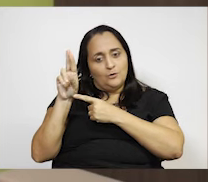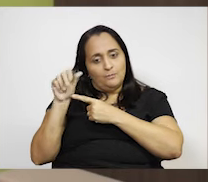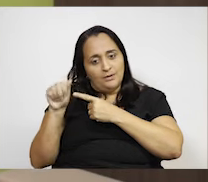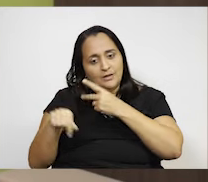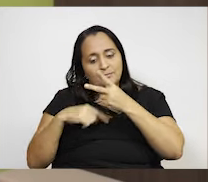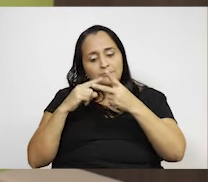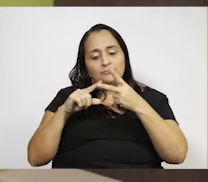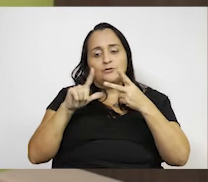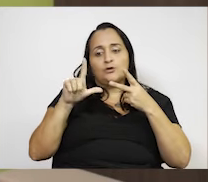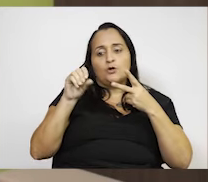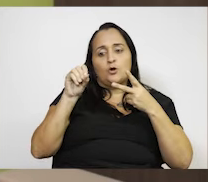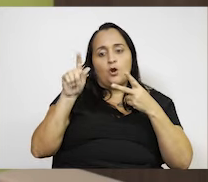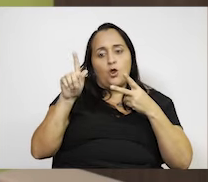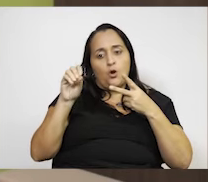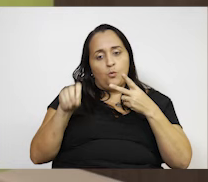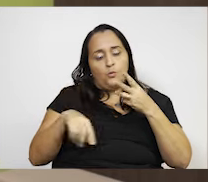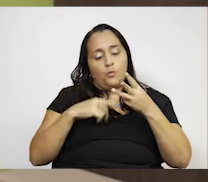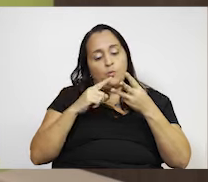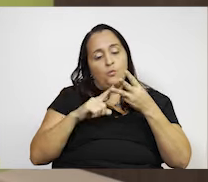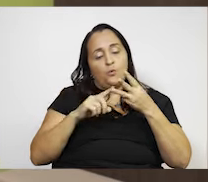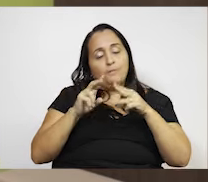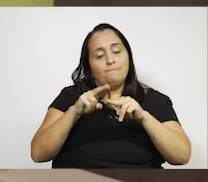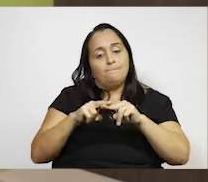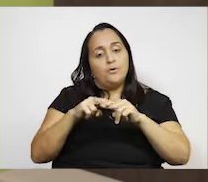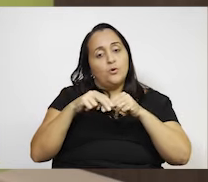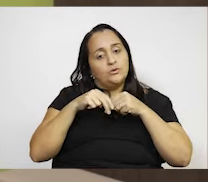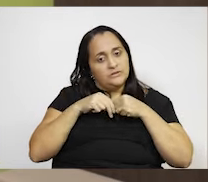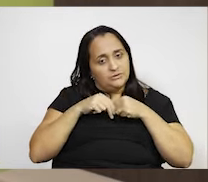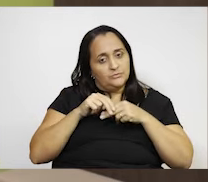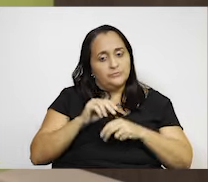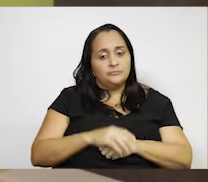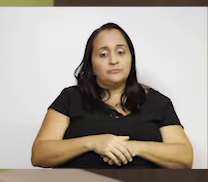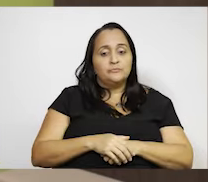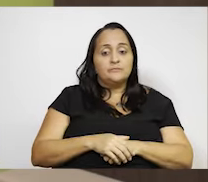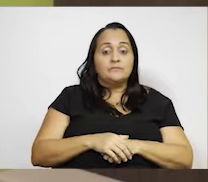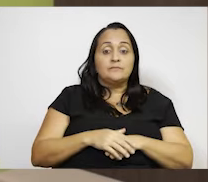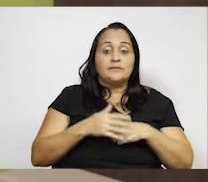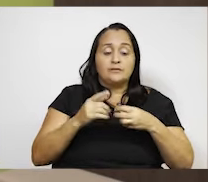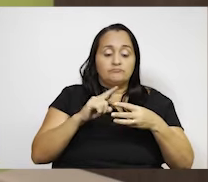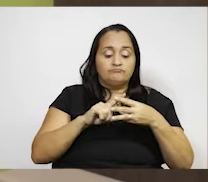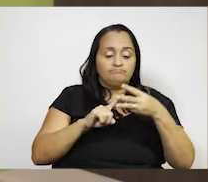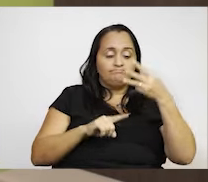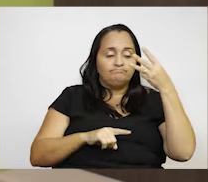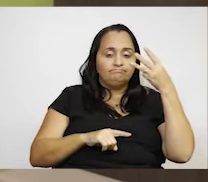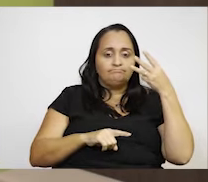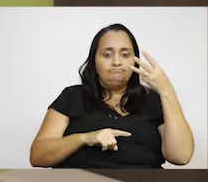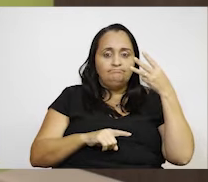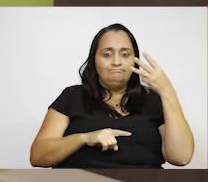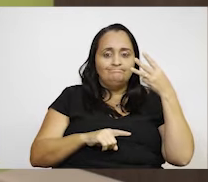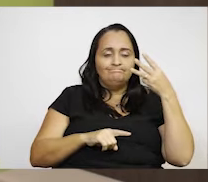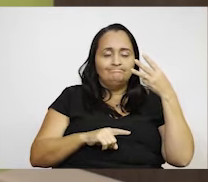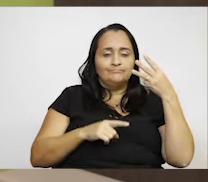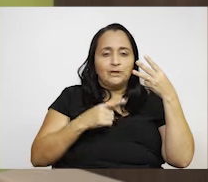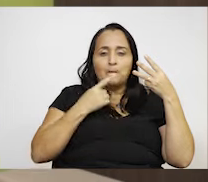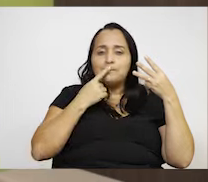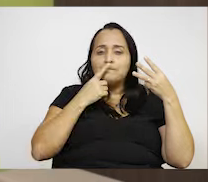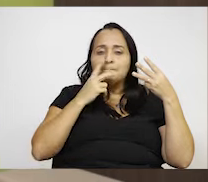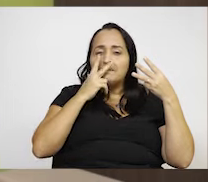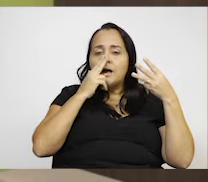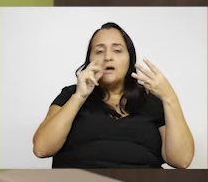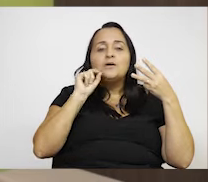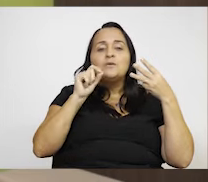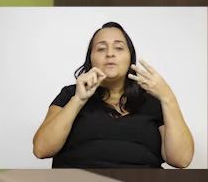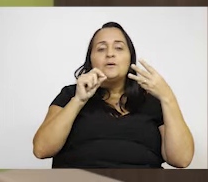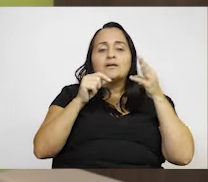tá? Essas três palavras, elas nos dão uma ideia de que estou chegando ao final, eu estou chegando